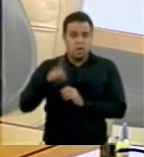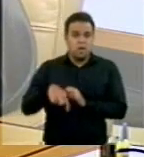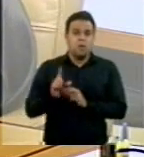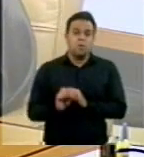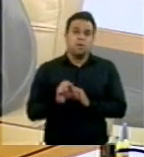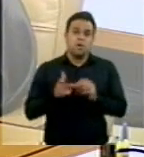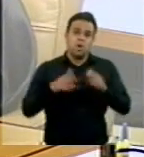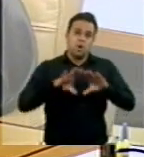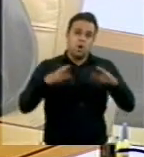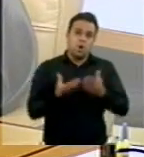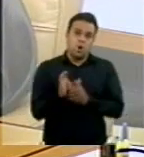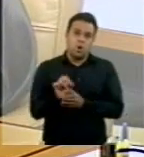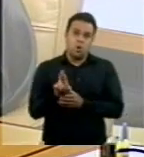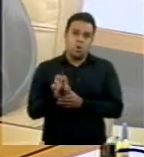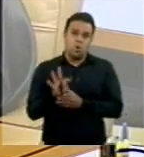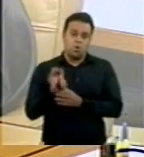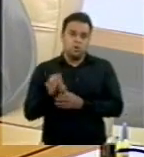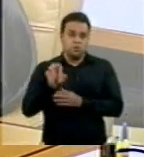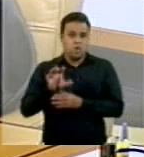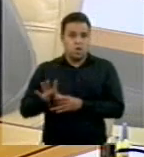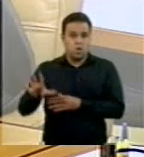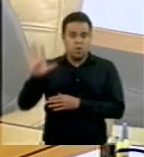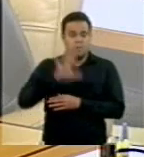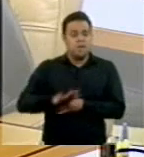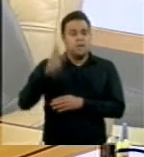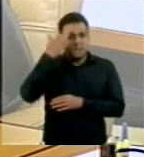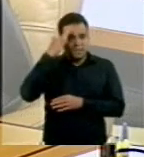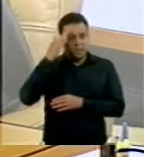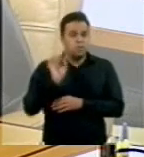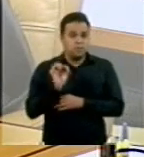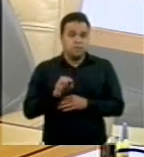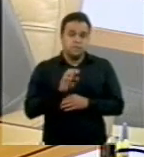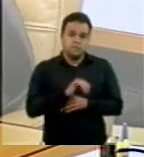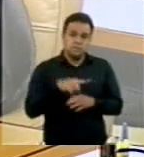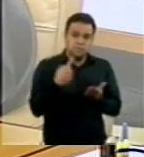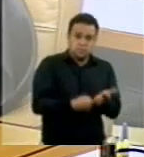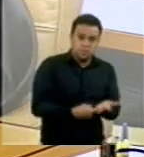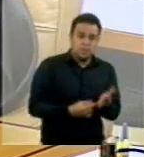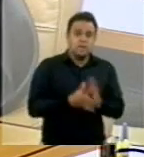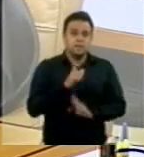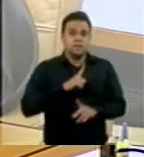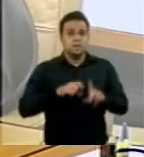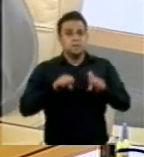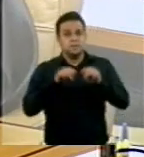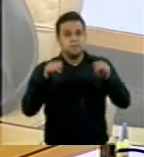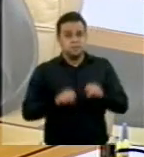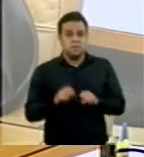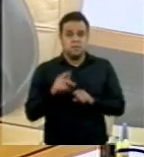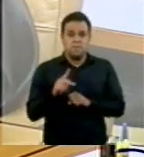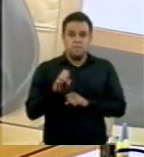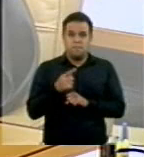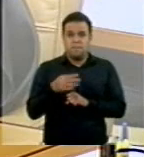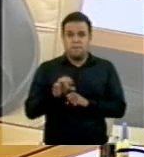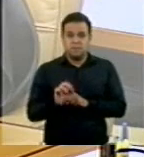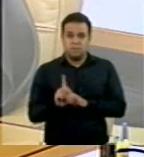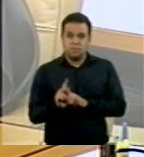Corte Europeia entendeu que ao estipular-se um sistema de pensão privado cujo benefício